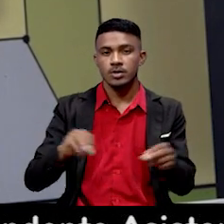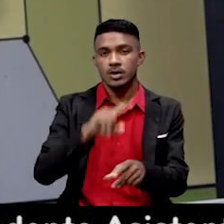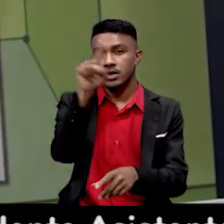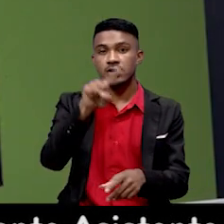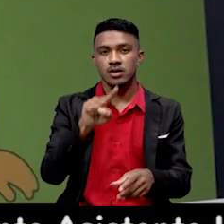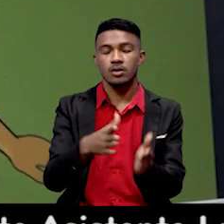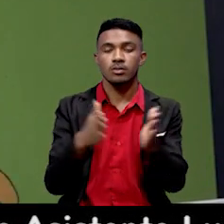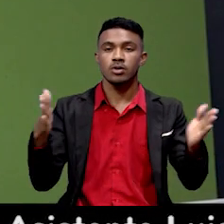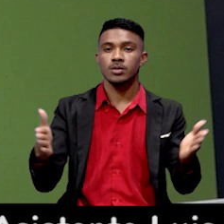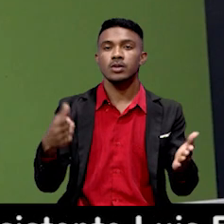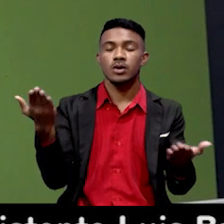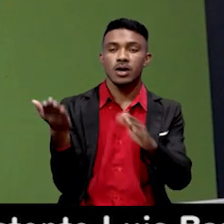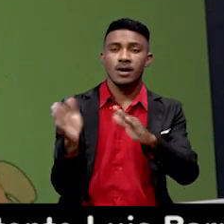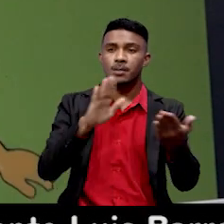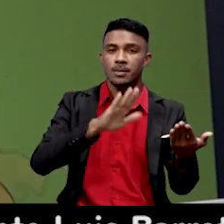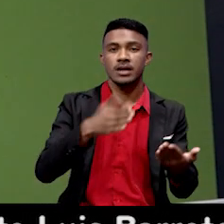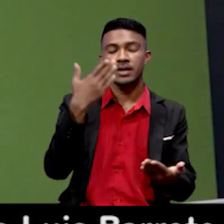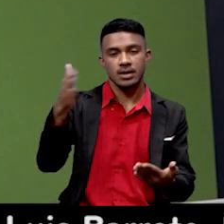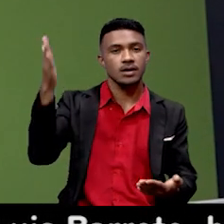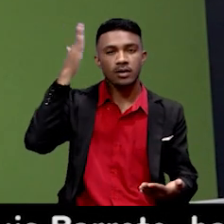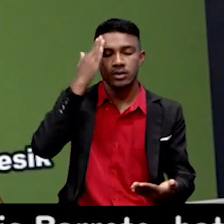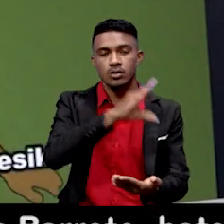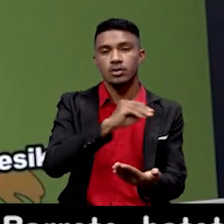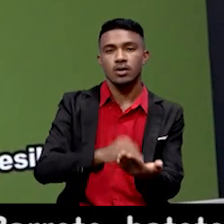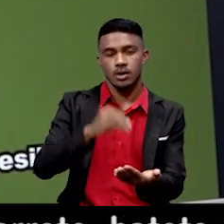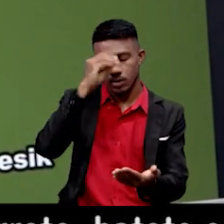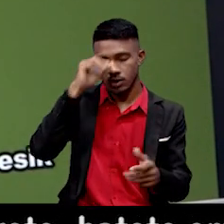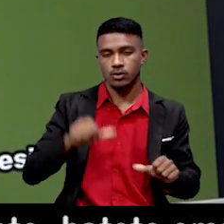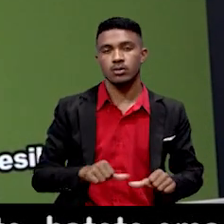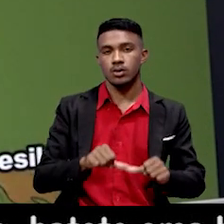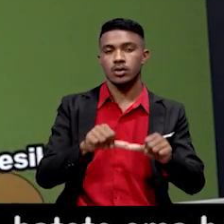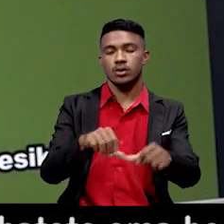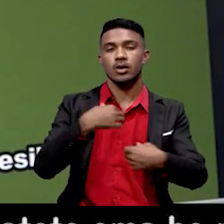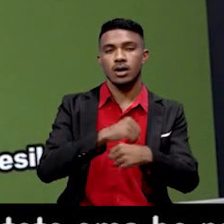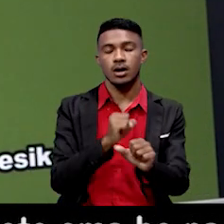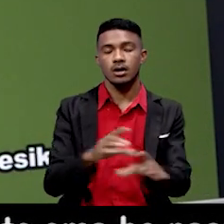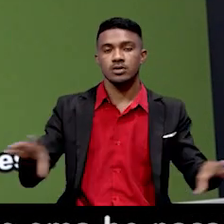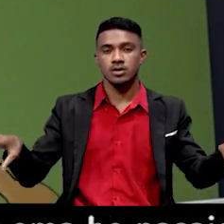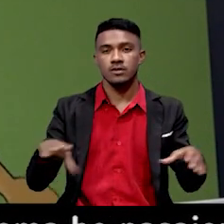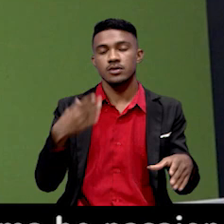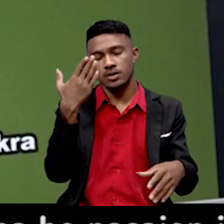ho di hamate ni espiritu, no vontade ho di continua halau ni serviço refere.